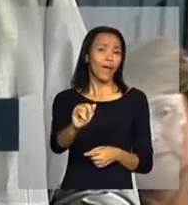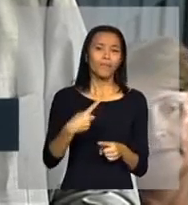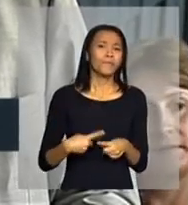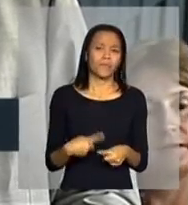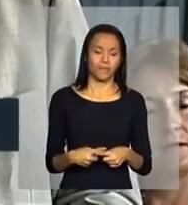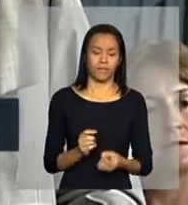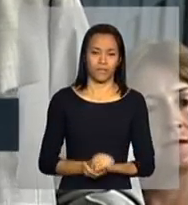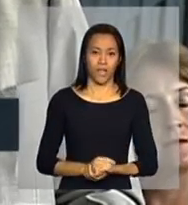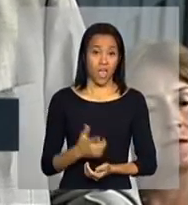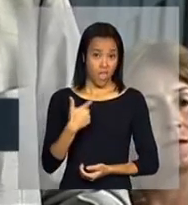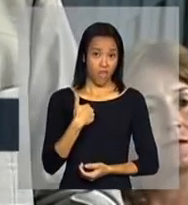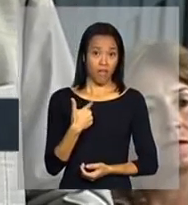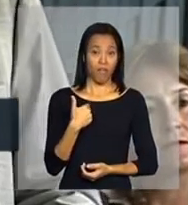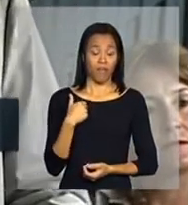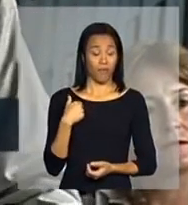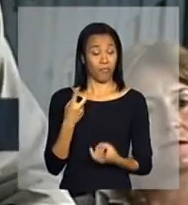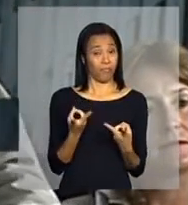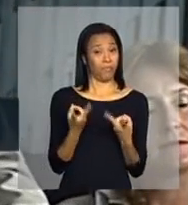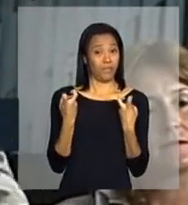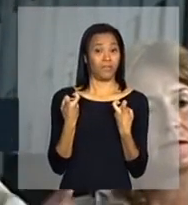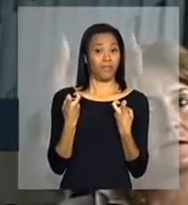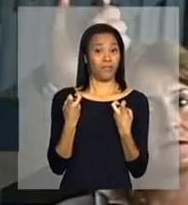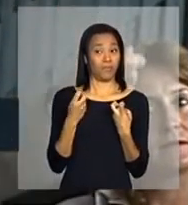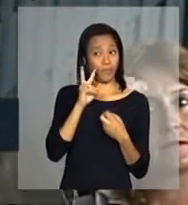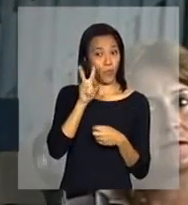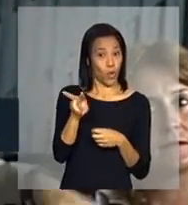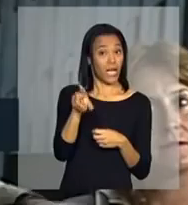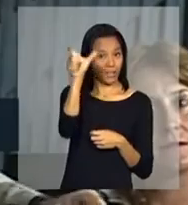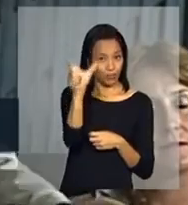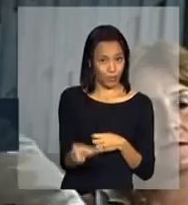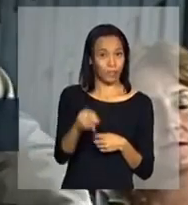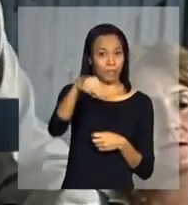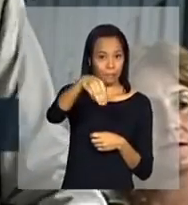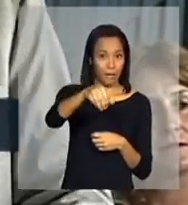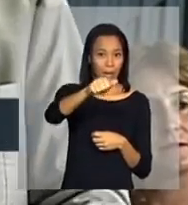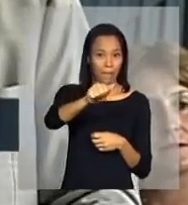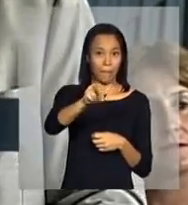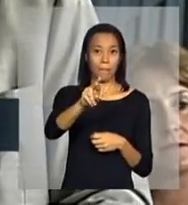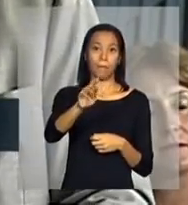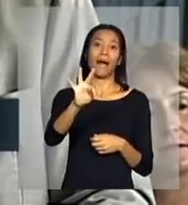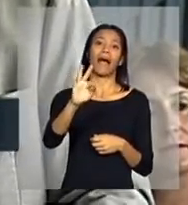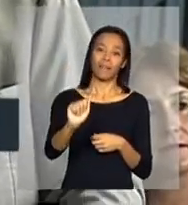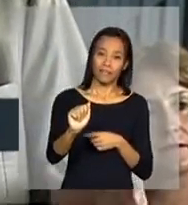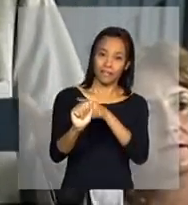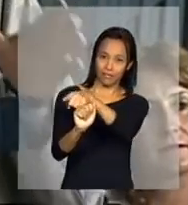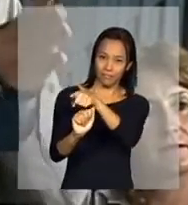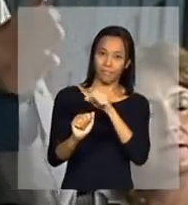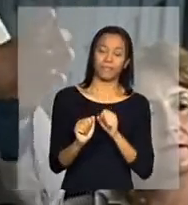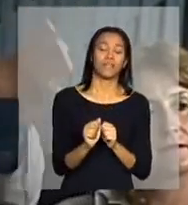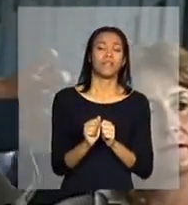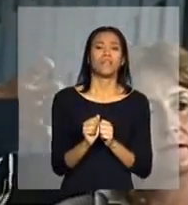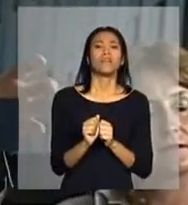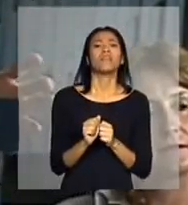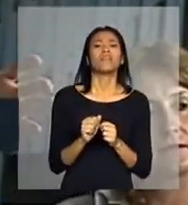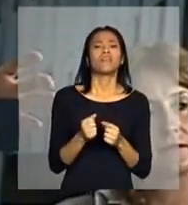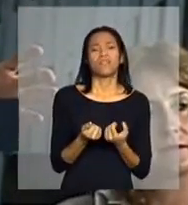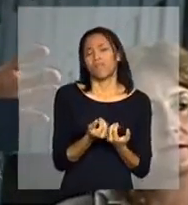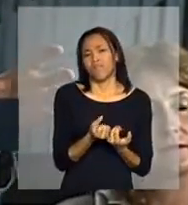Porque eu vejo a Marta na sua atuação e vejo que, muitas